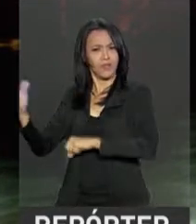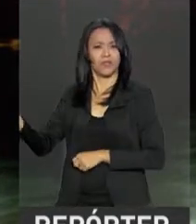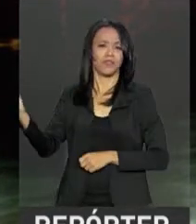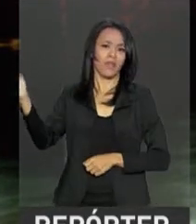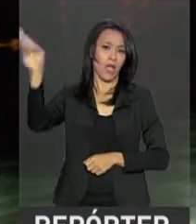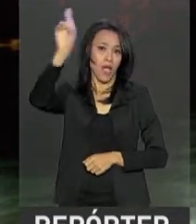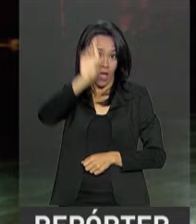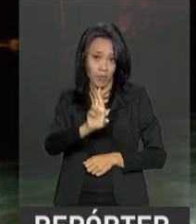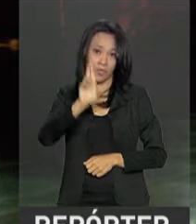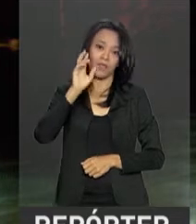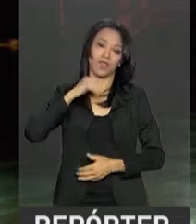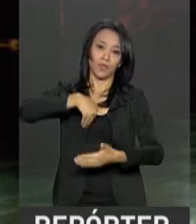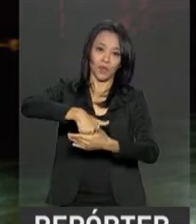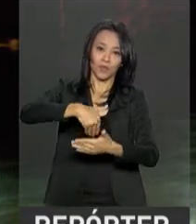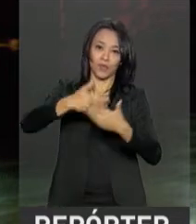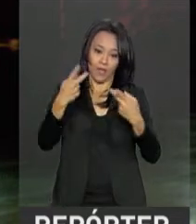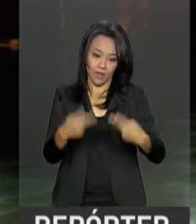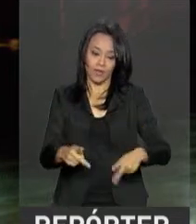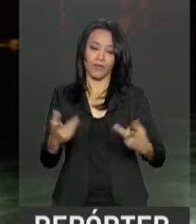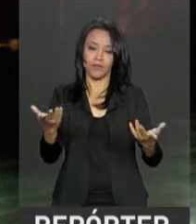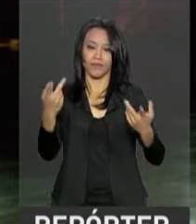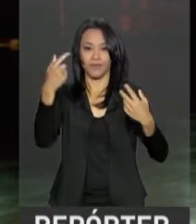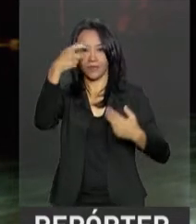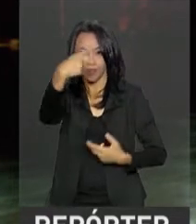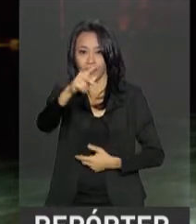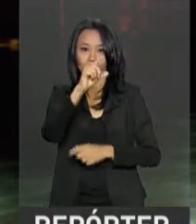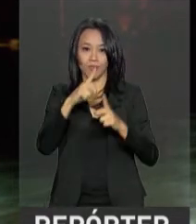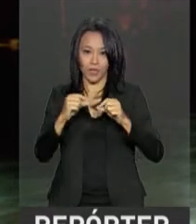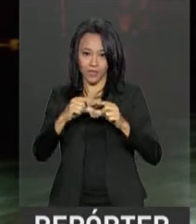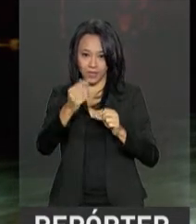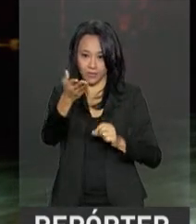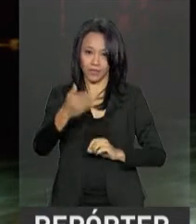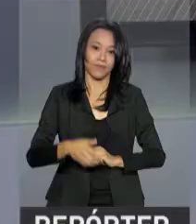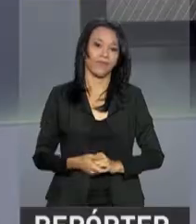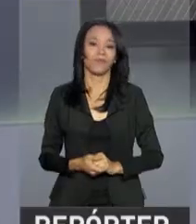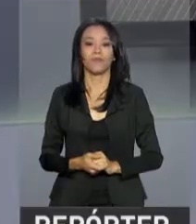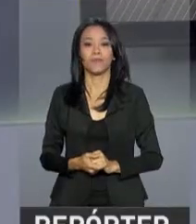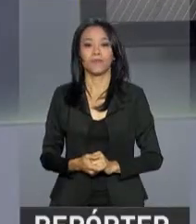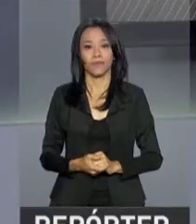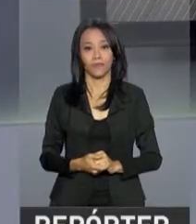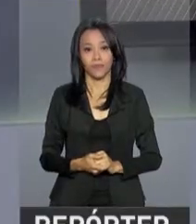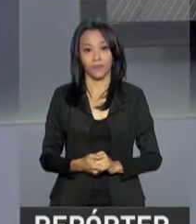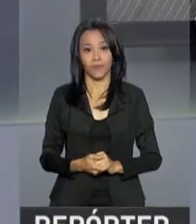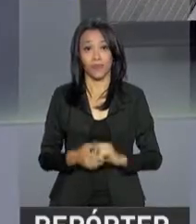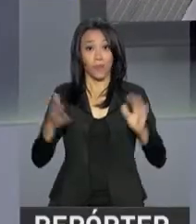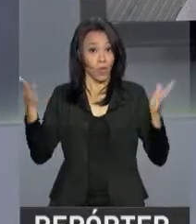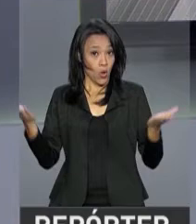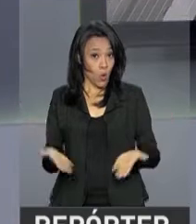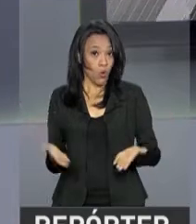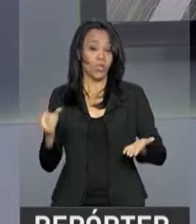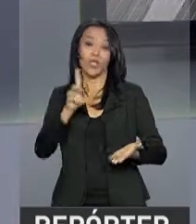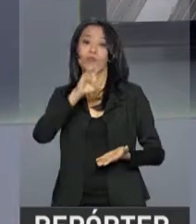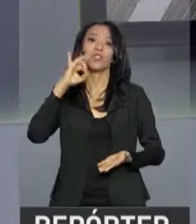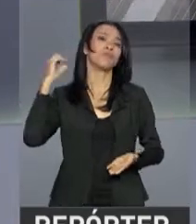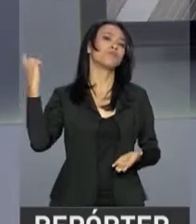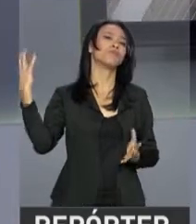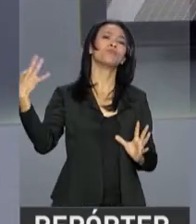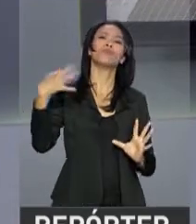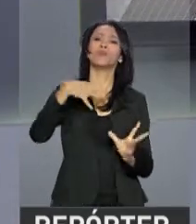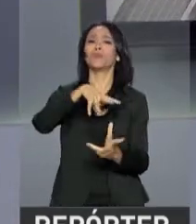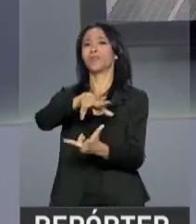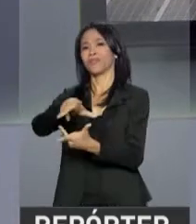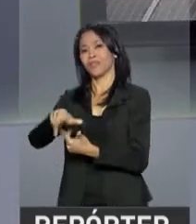campeonato de brasília joão pedro neto pra tv nbr hoje é dia mundial do meio ambiente